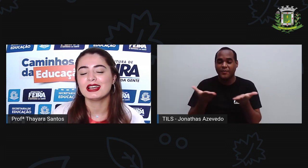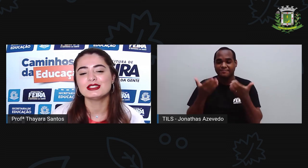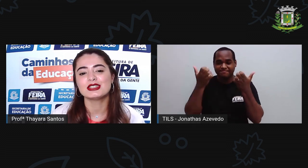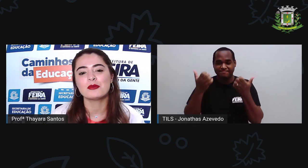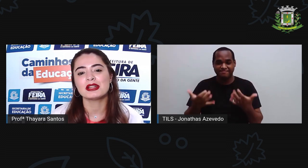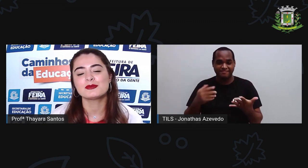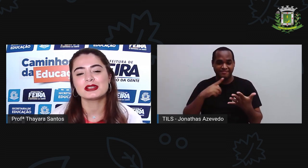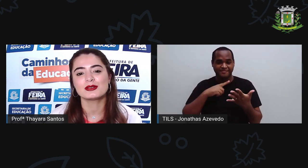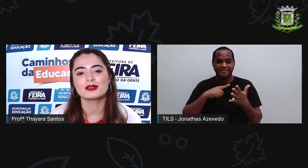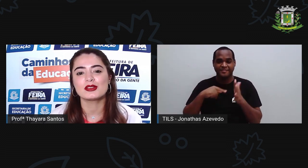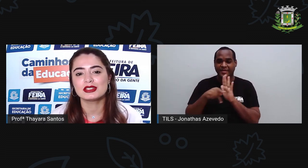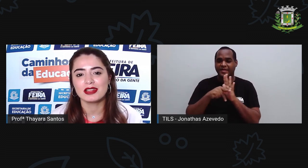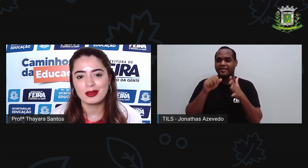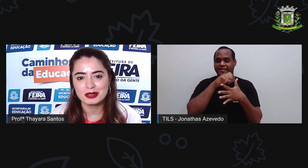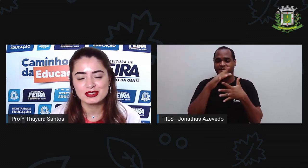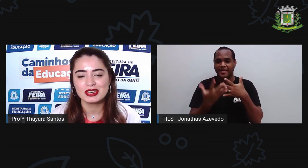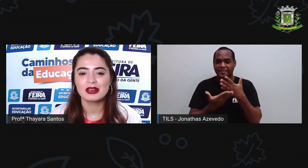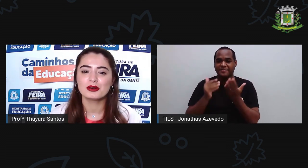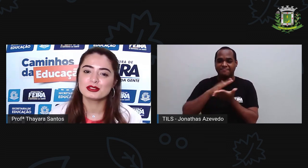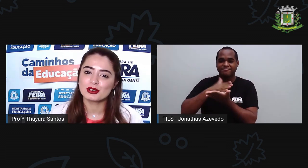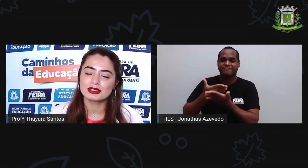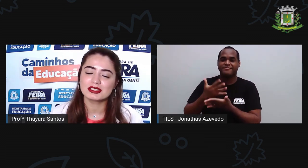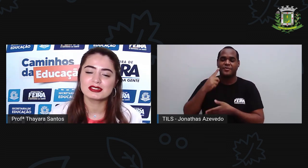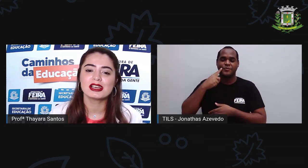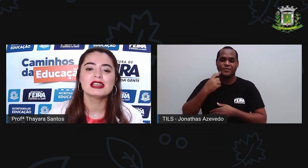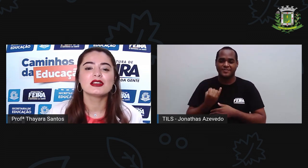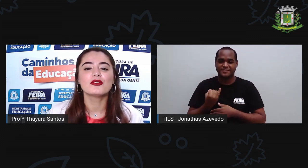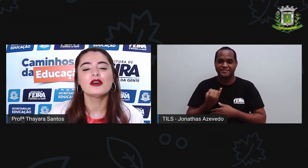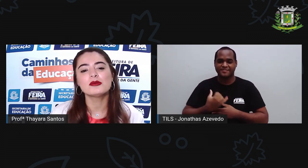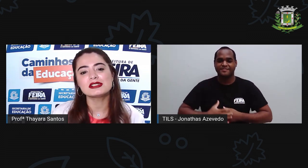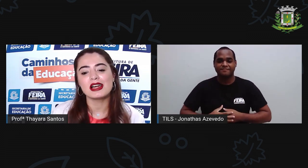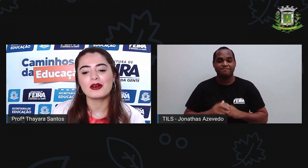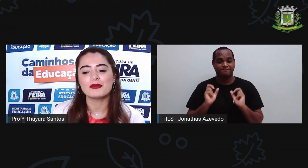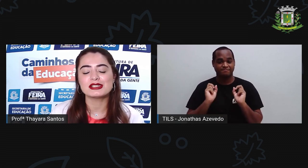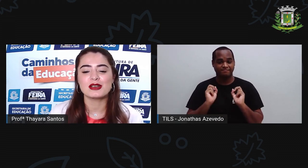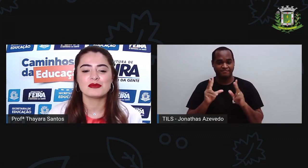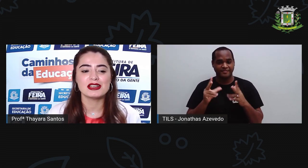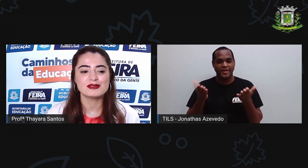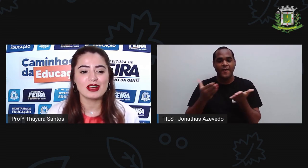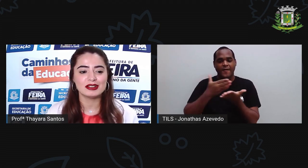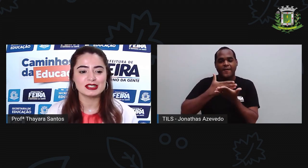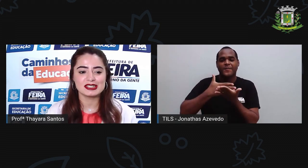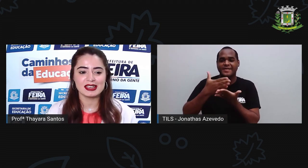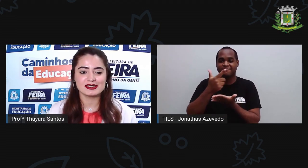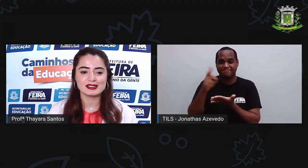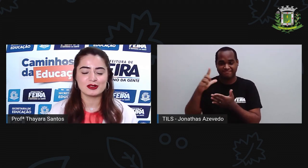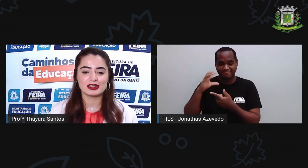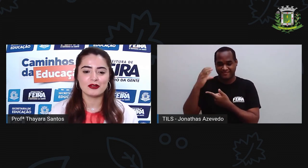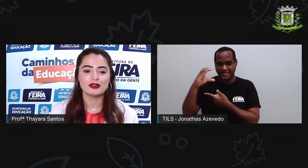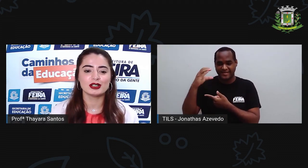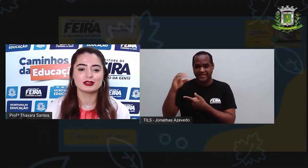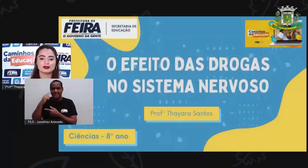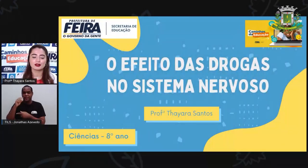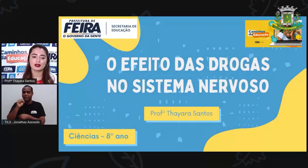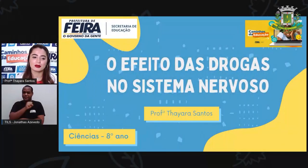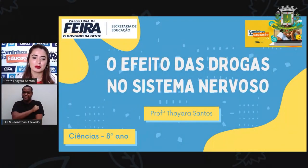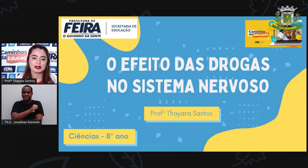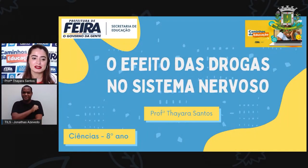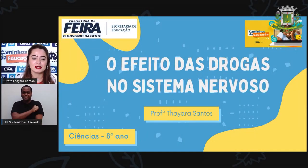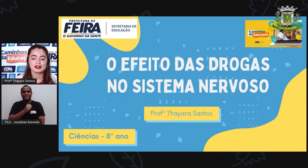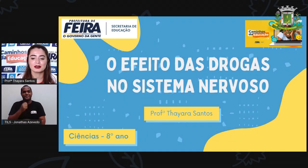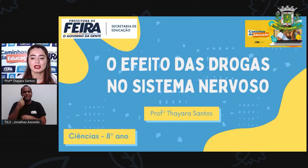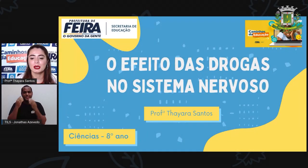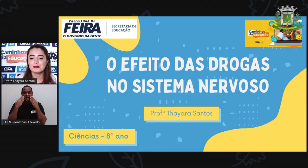hoje, a gente tem a participação do nosso intérprete, o Jonas. Então, vamos lá começar mais uma aula de ciências do oitavo ano. Vou colocar